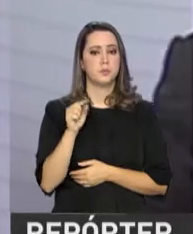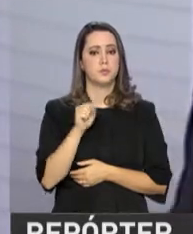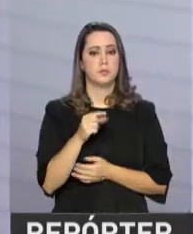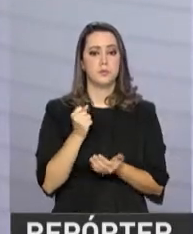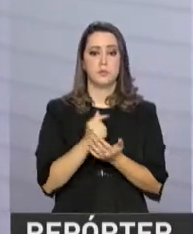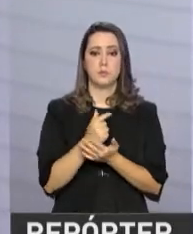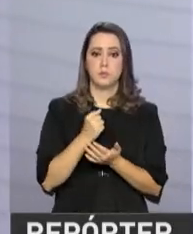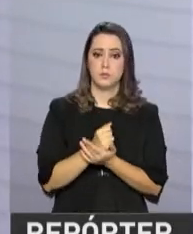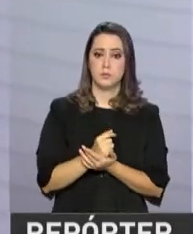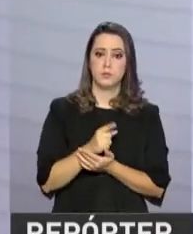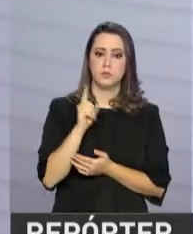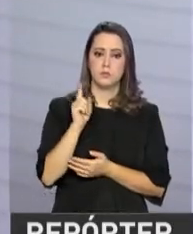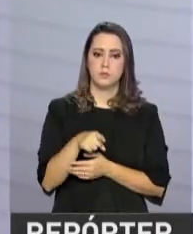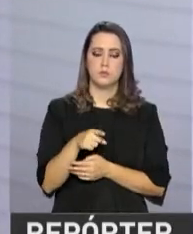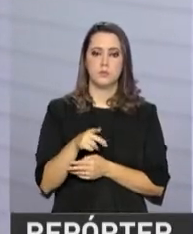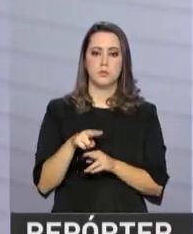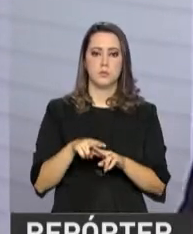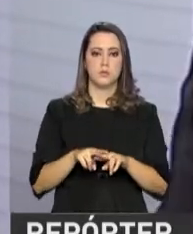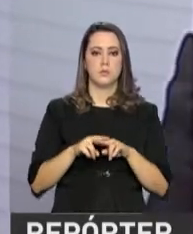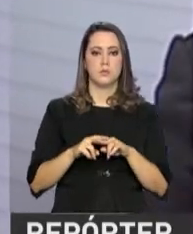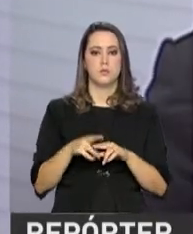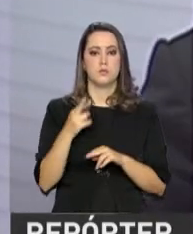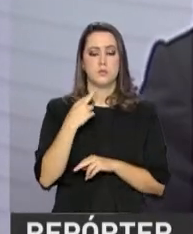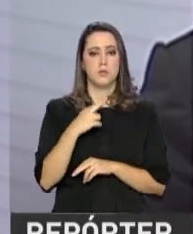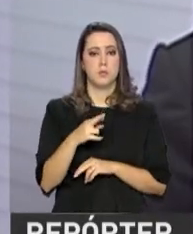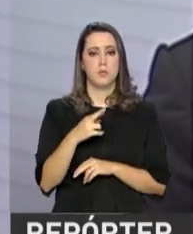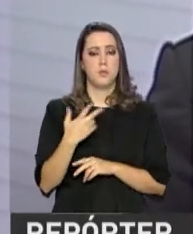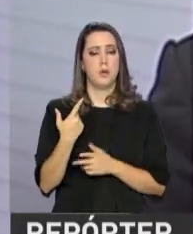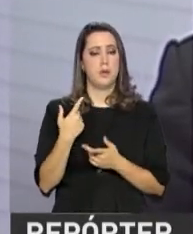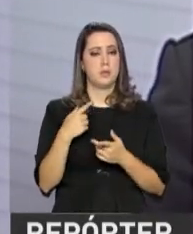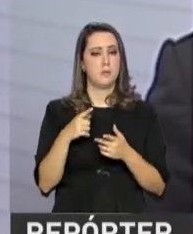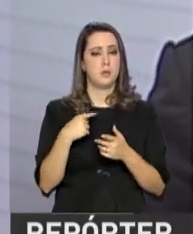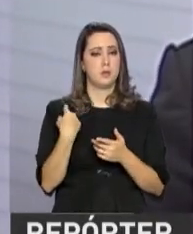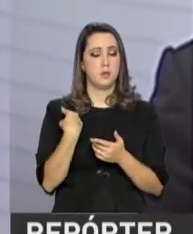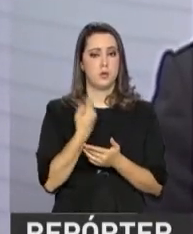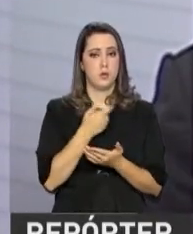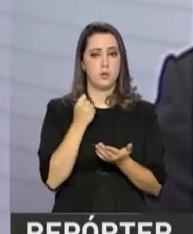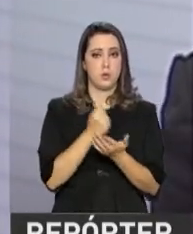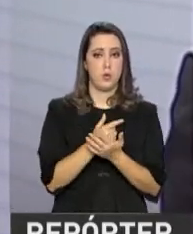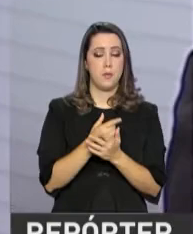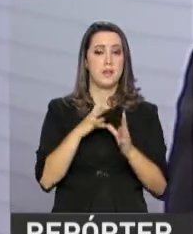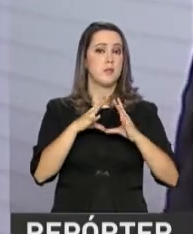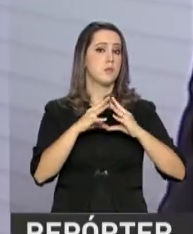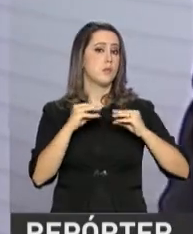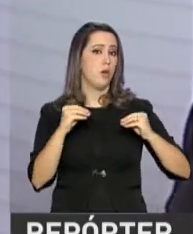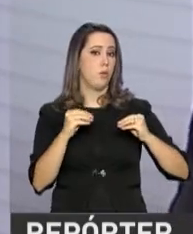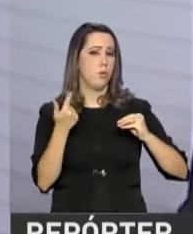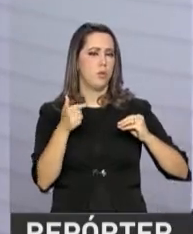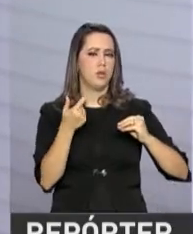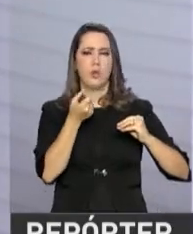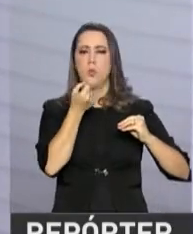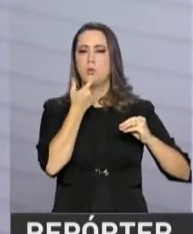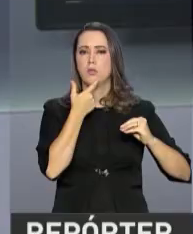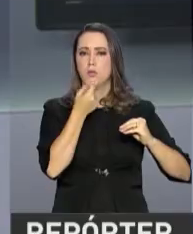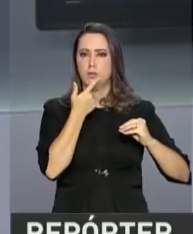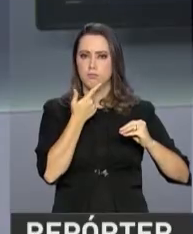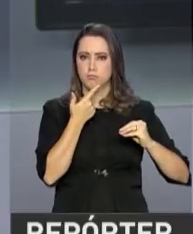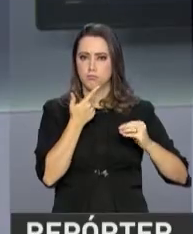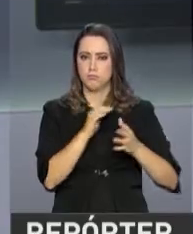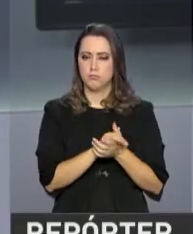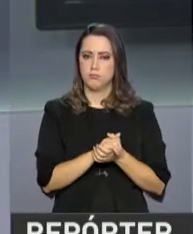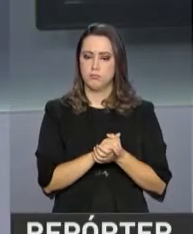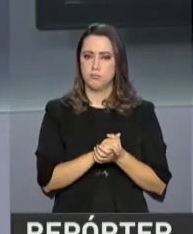compra será por resultado compraremos a cura e não os medicamentos